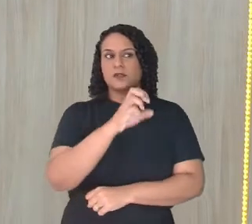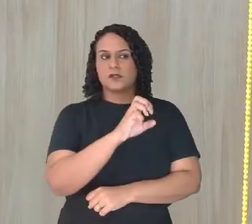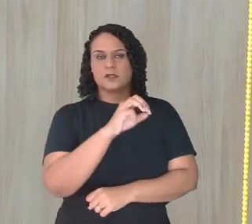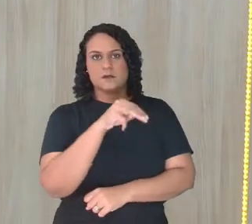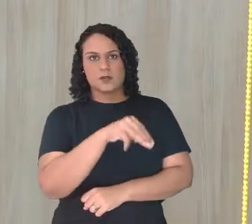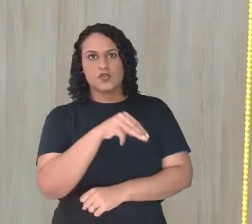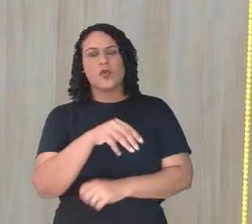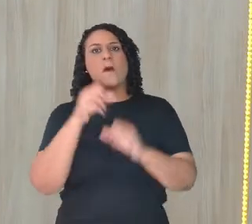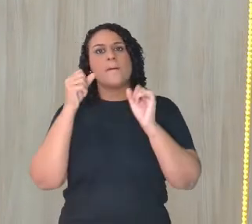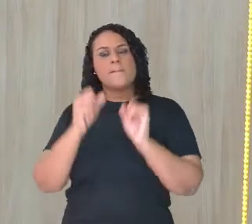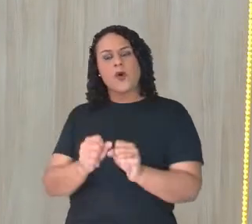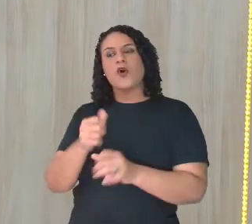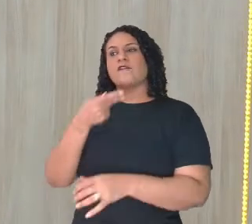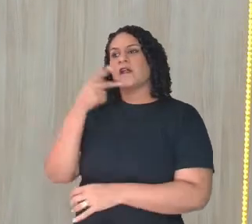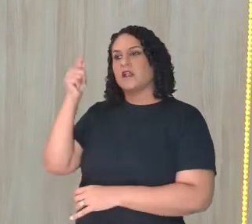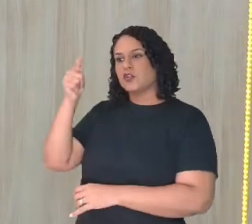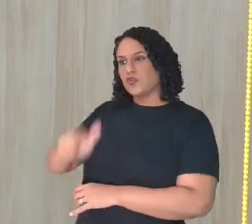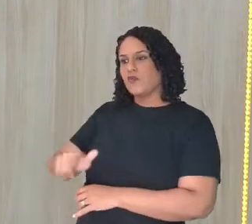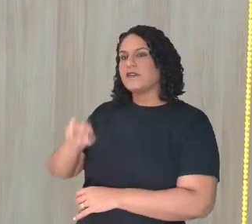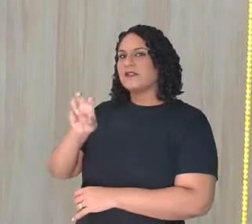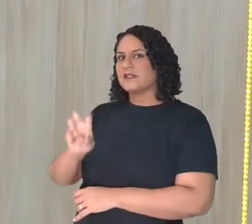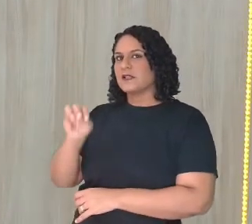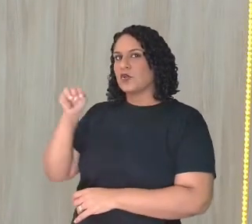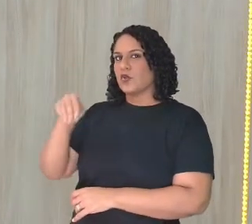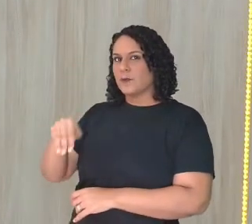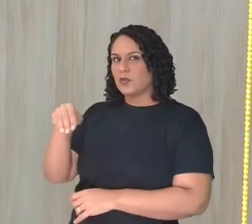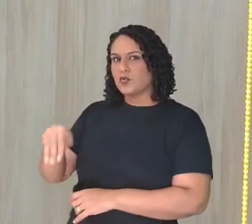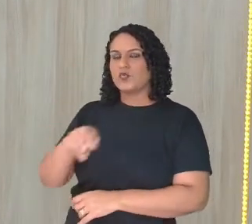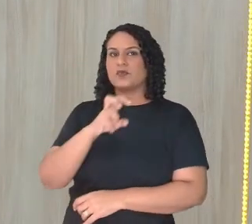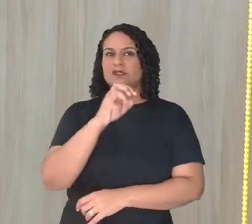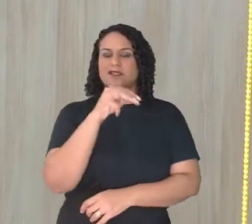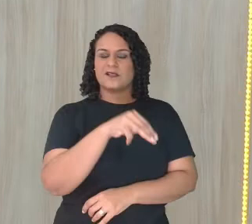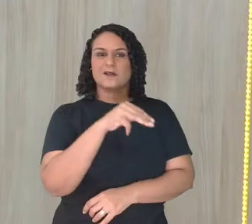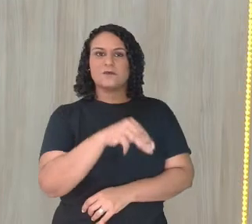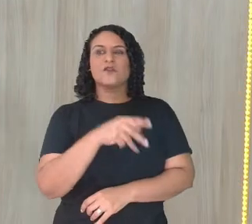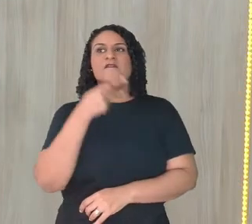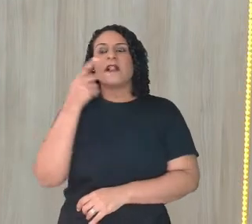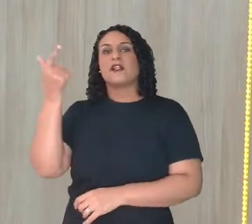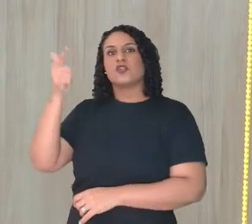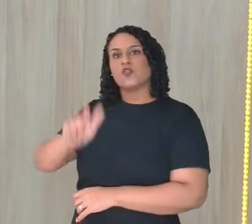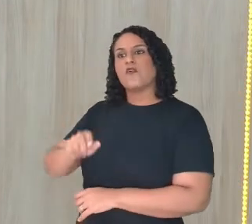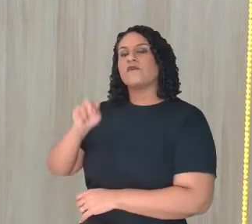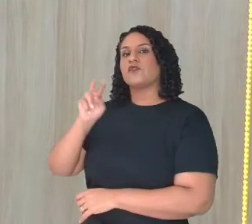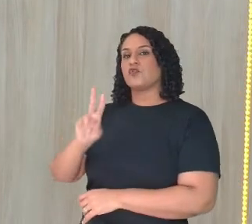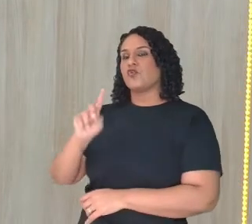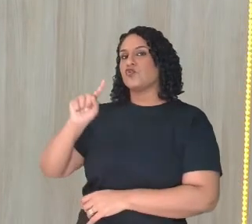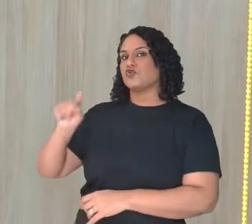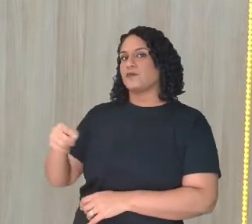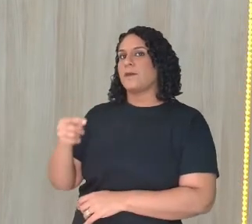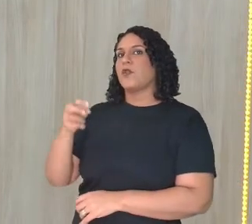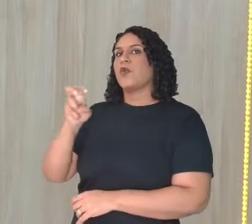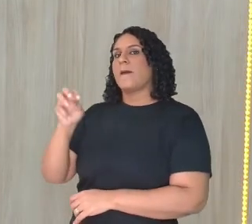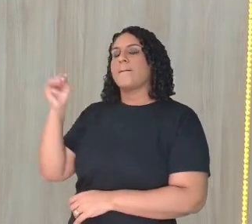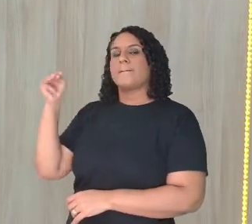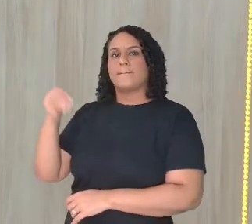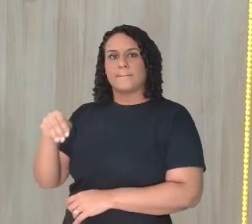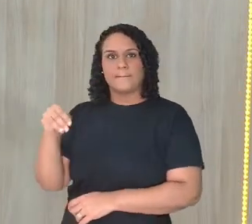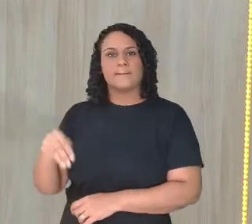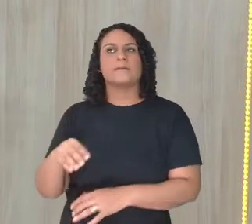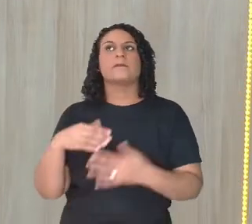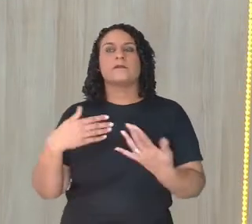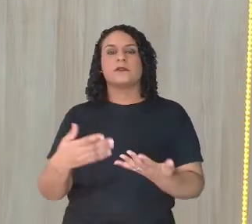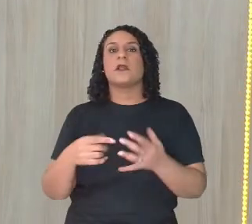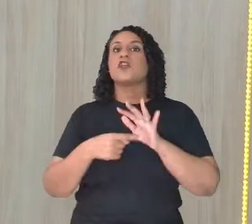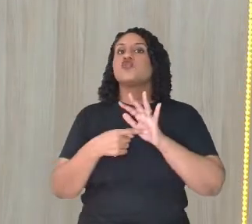5 minutos, com direito à tréplica de 2 minutos e meio. Então, ele sempre diz para o auditório, que somos nós, quais são as